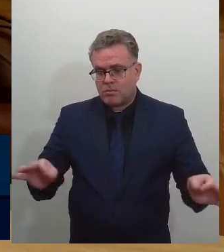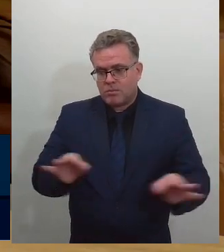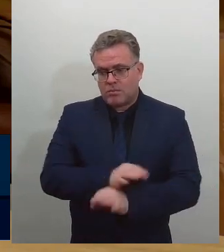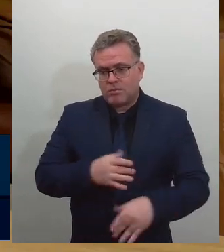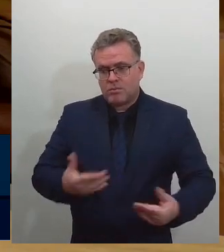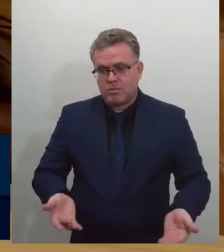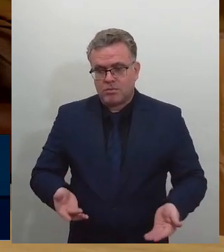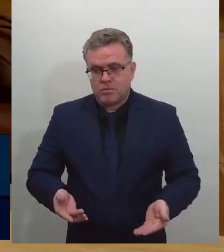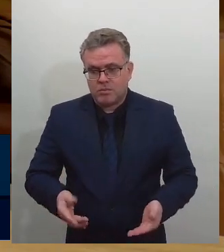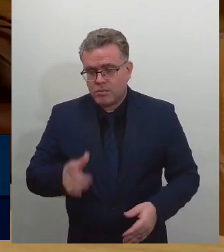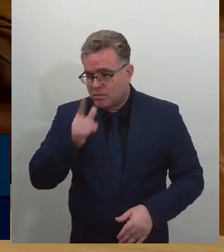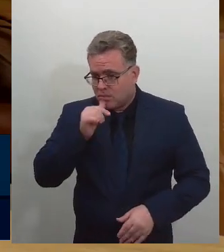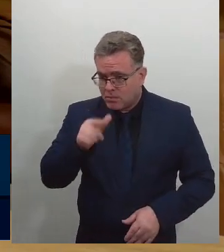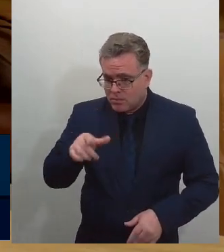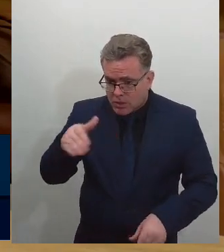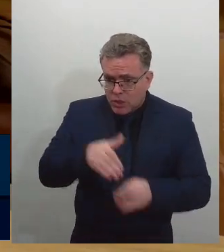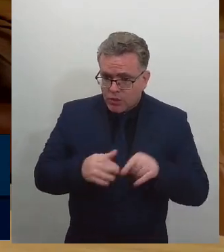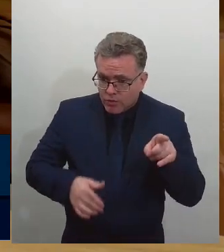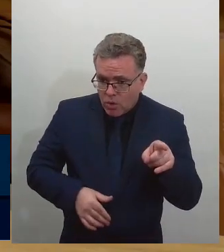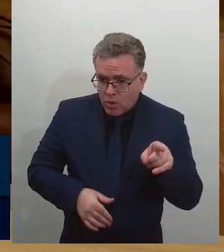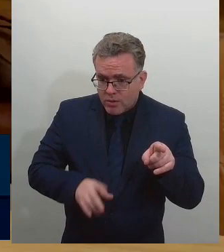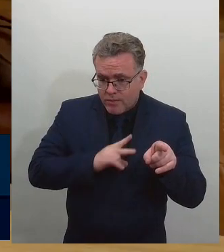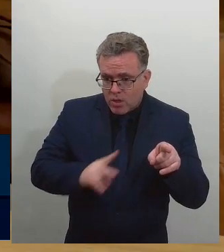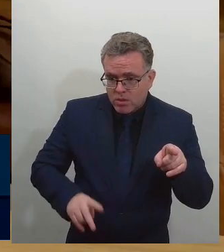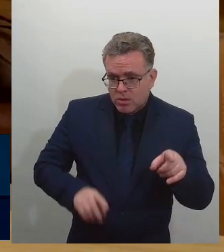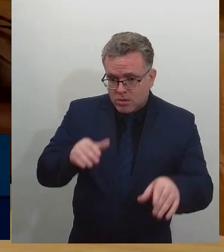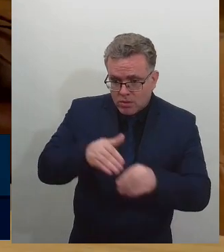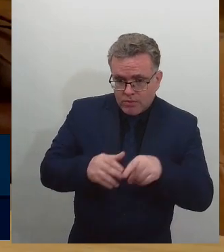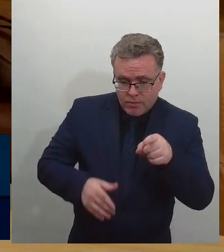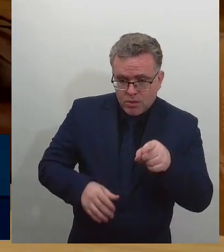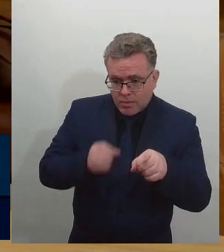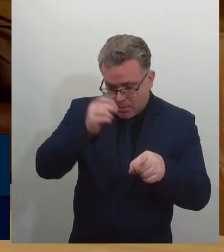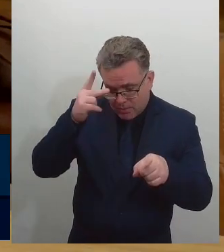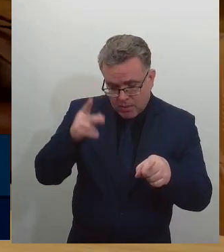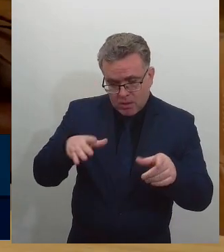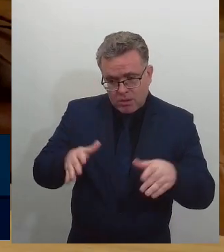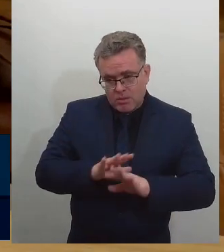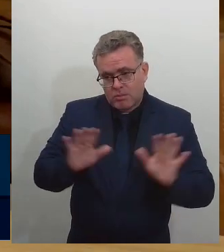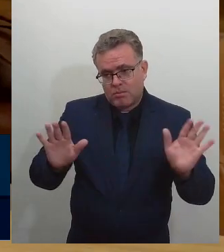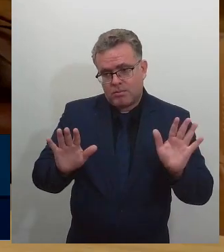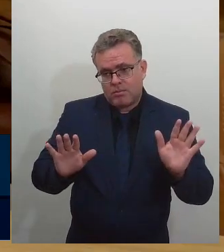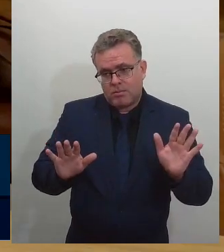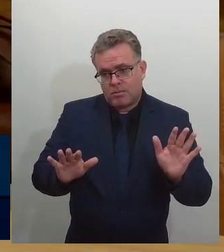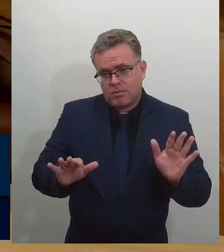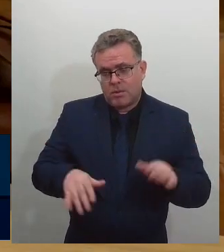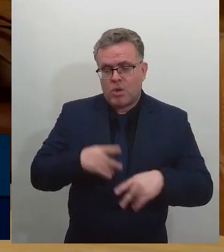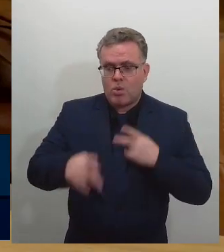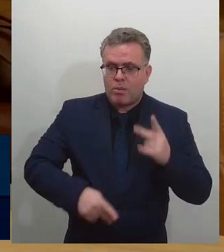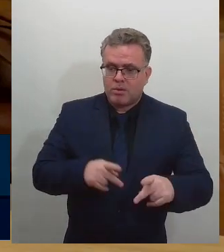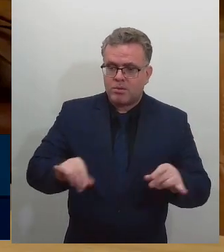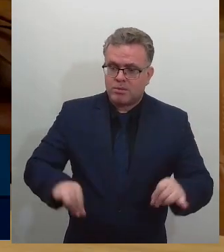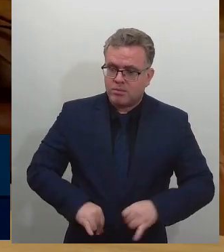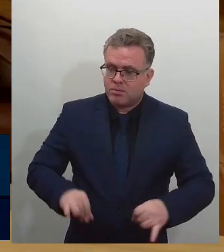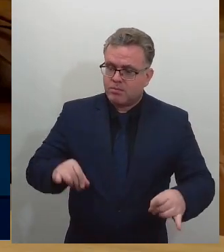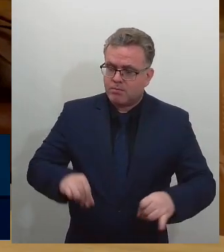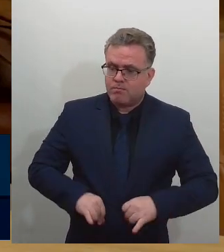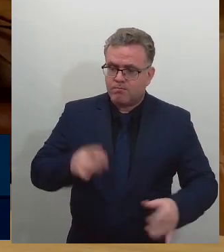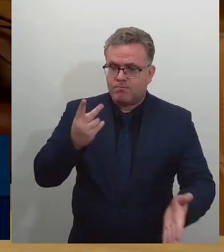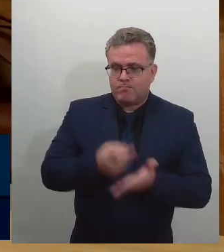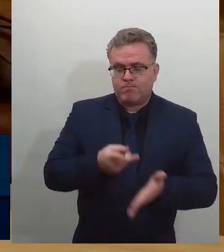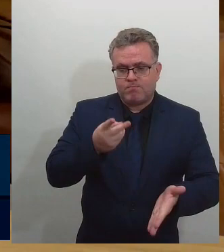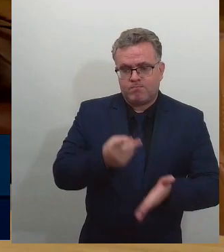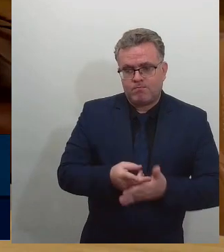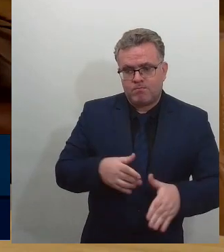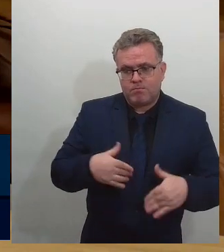vota em tal vereador, você vota em tal prefeito, você vota fulano e ciclano, e o povo continua sofrendo do mesmo jeito. E não tem dor maior